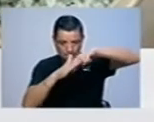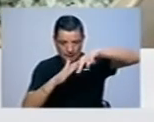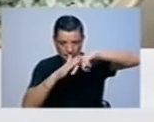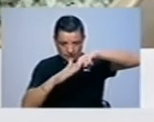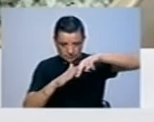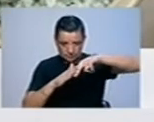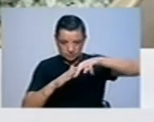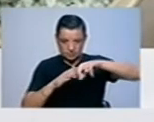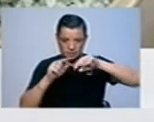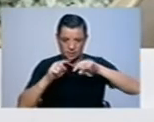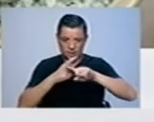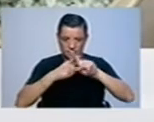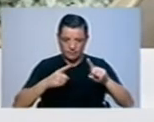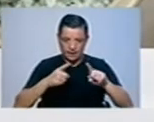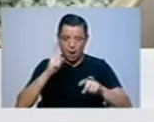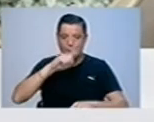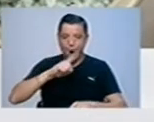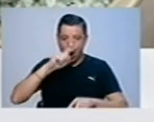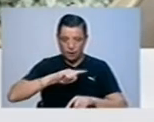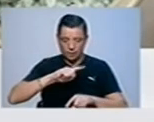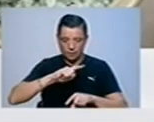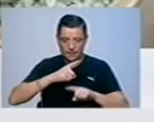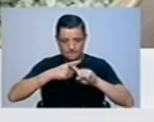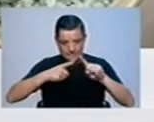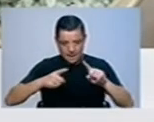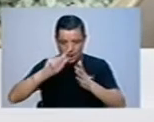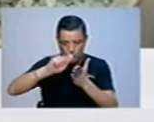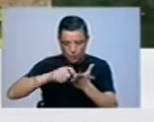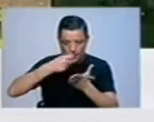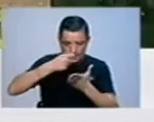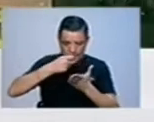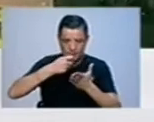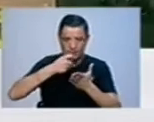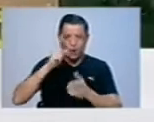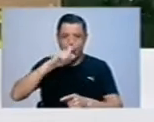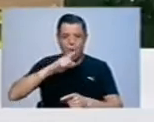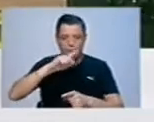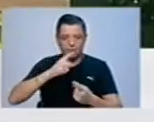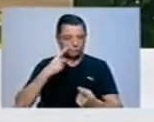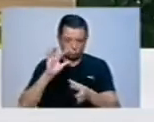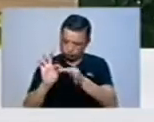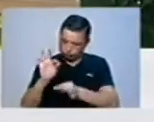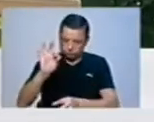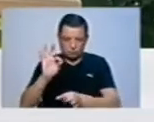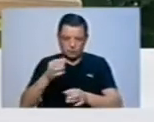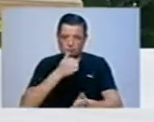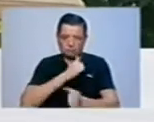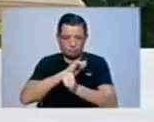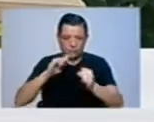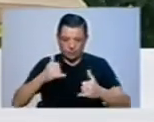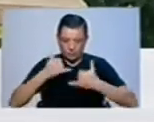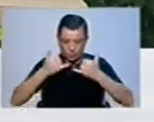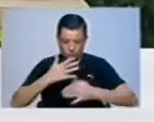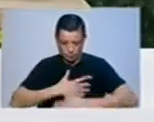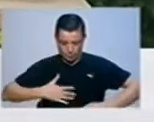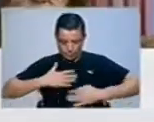meia colher de óleo. Eu escolhi um óleo com cheirinho, mas lá em casa podem escolher um óleo qualquer. Por exemplo, às vezes aqueles óleos após o